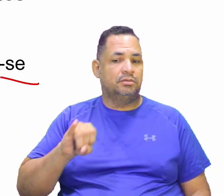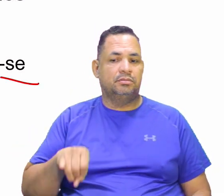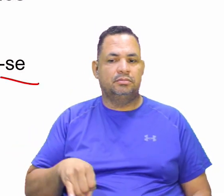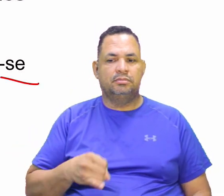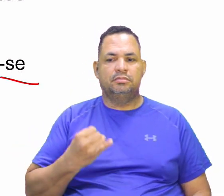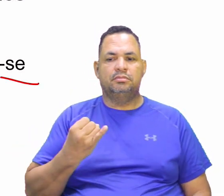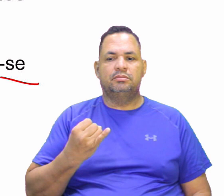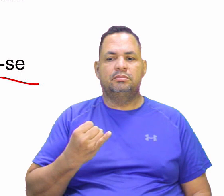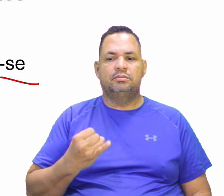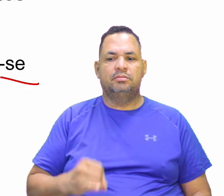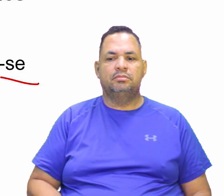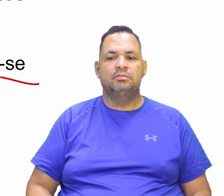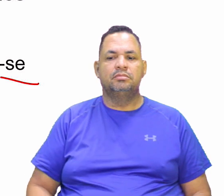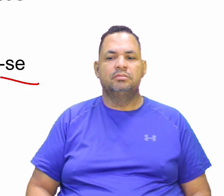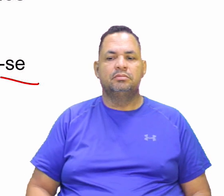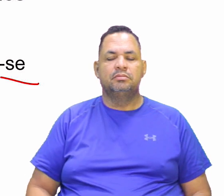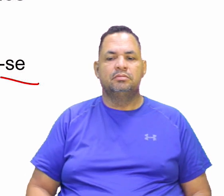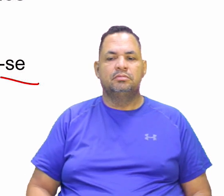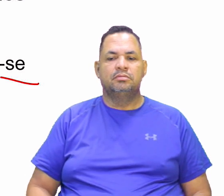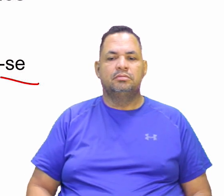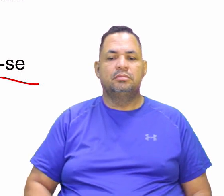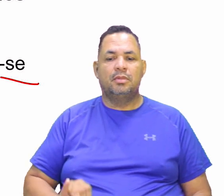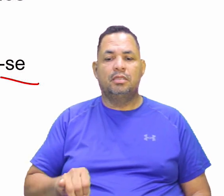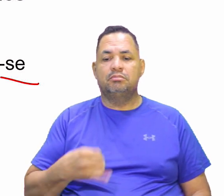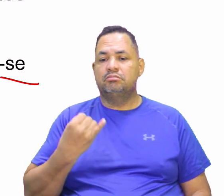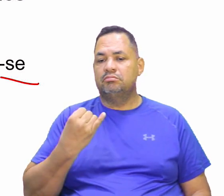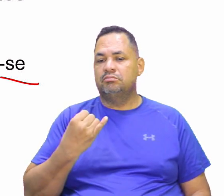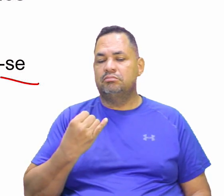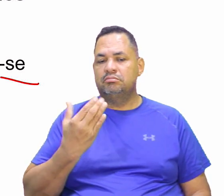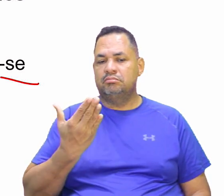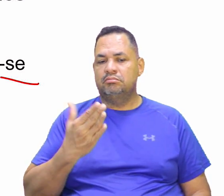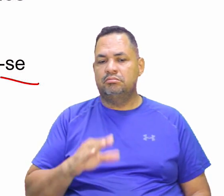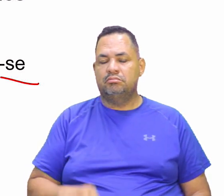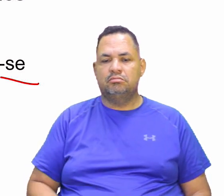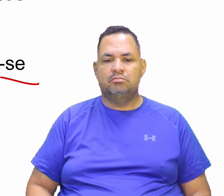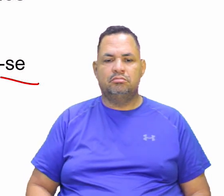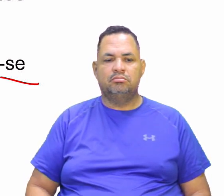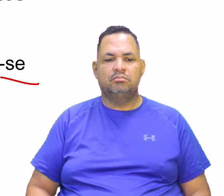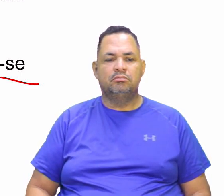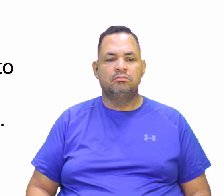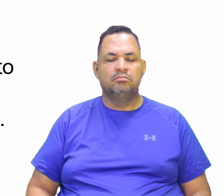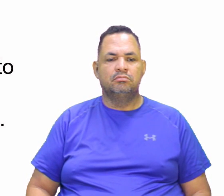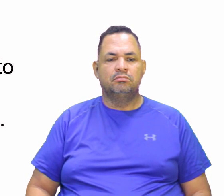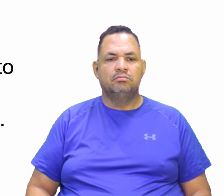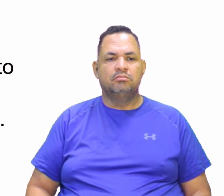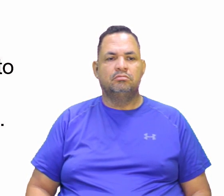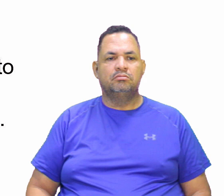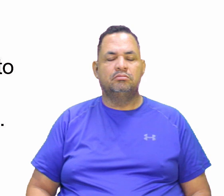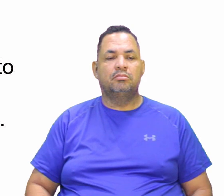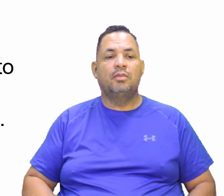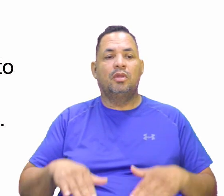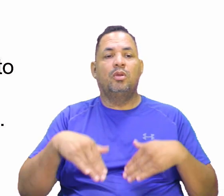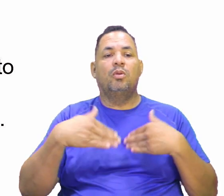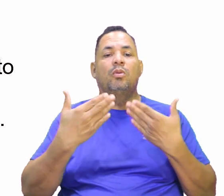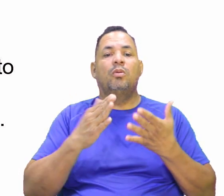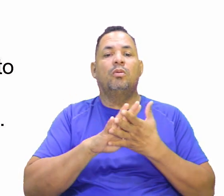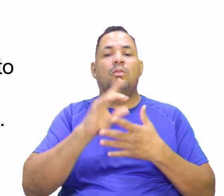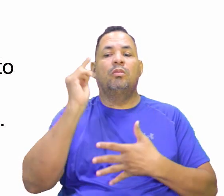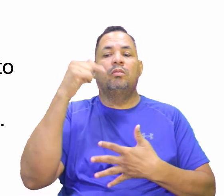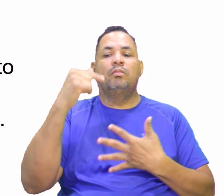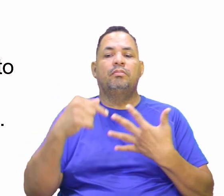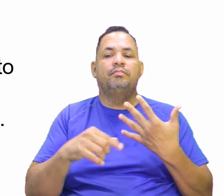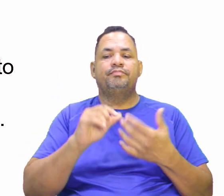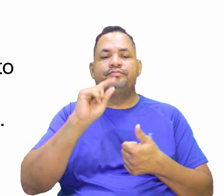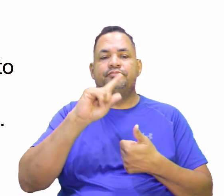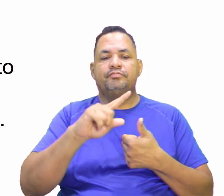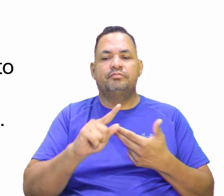de quem se esforça tanto. Então, analisando esses três comandos aí, qual é a